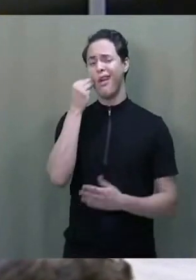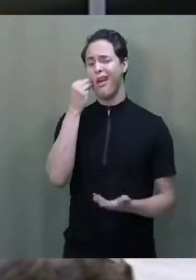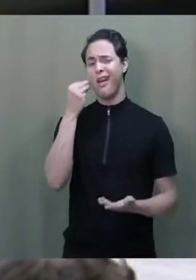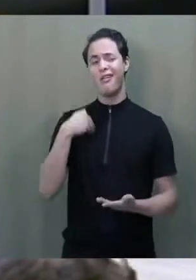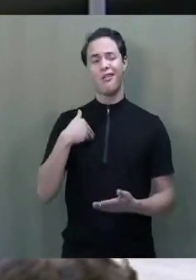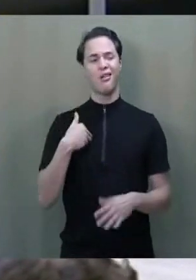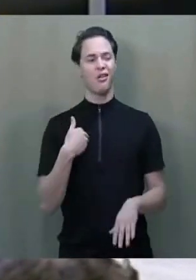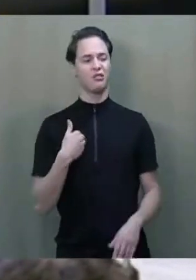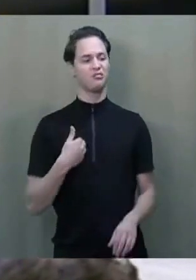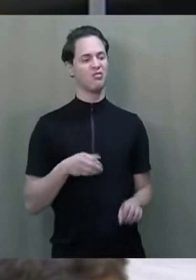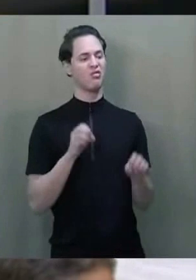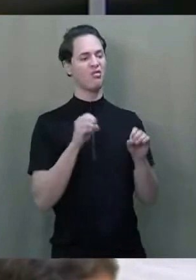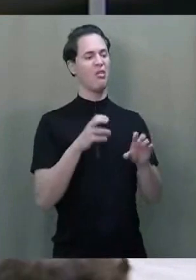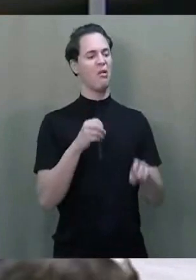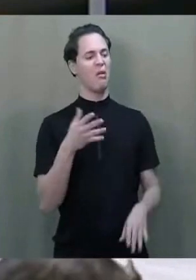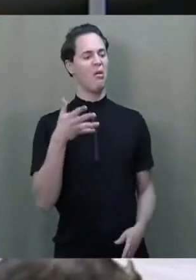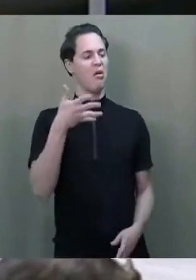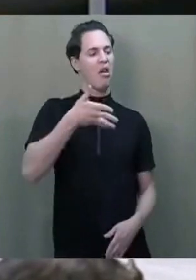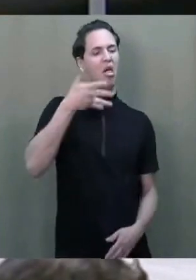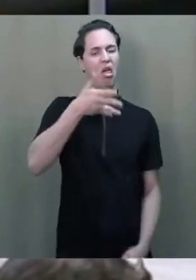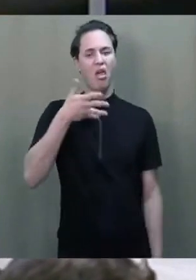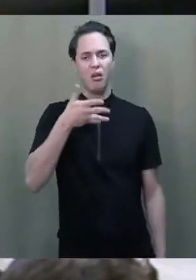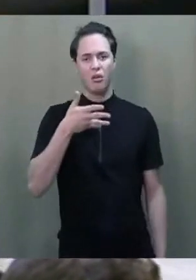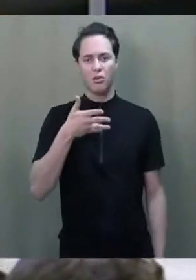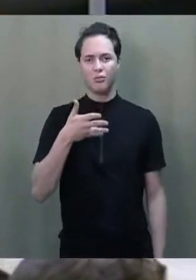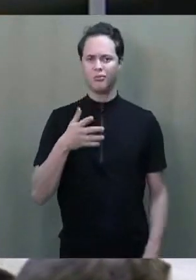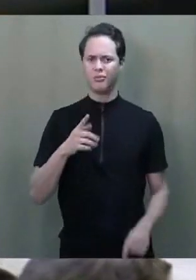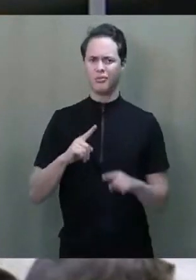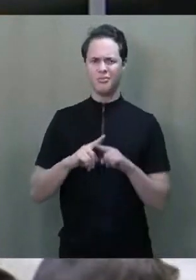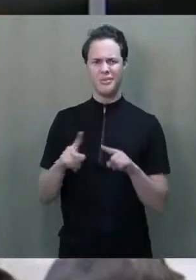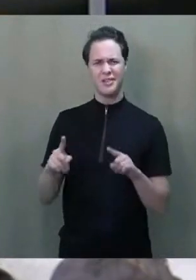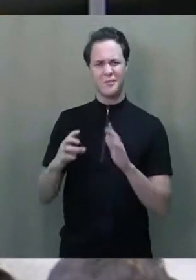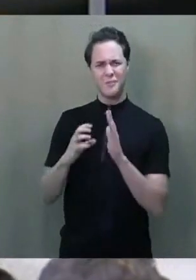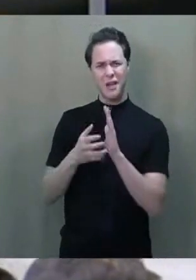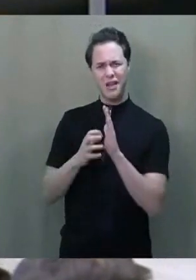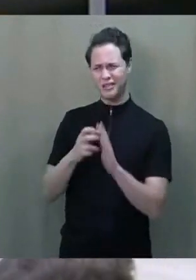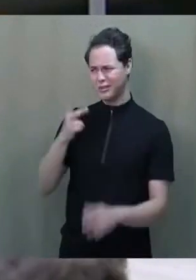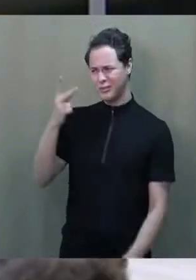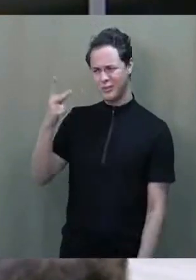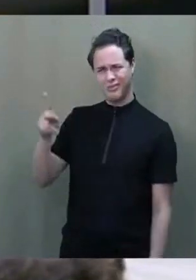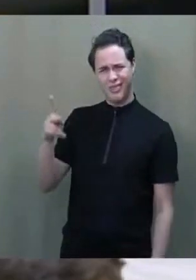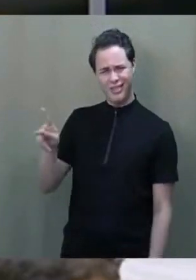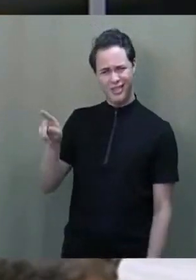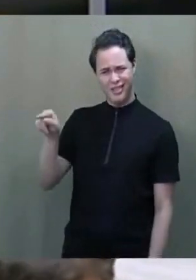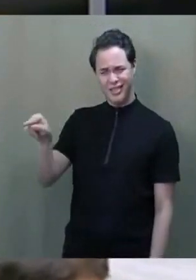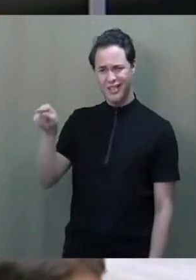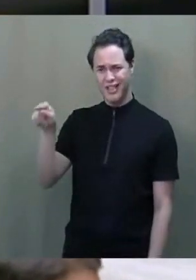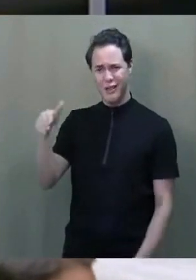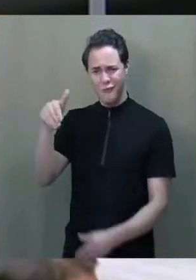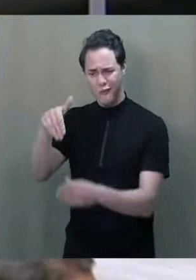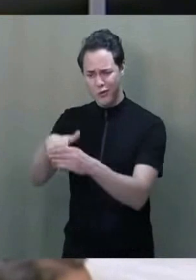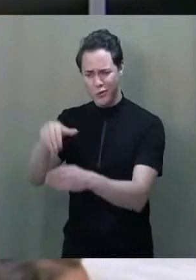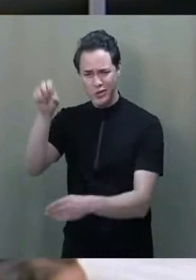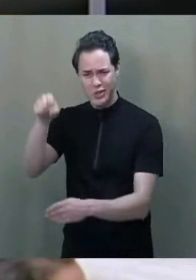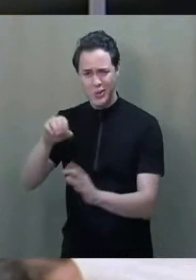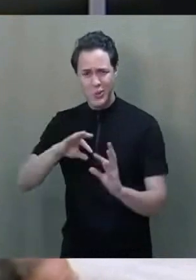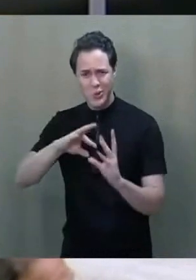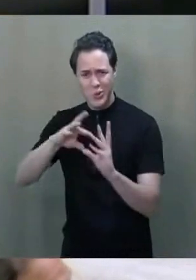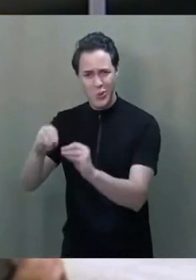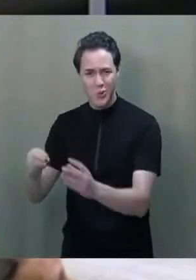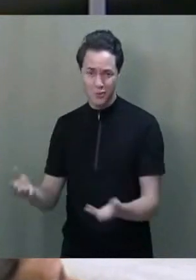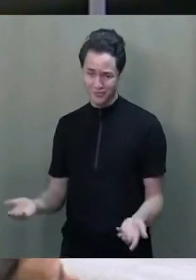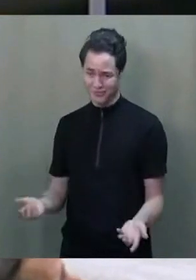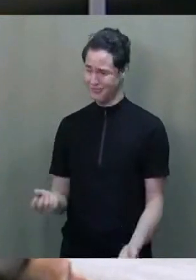dar a lição ao meu partido ao partido dos trabalhadores se ele com o partido dele encaminhou assim em todos os processos de rotação